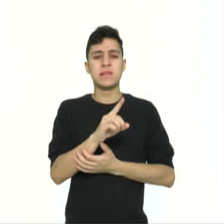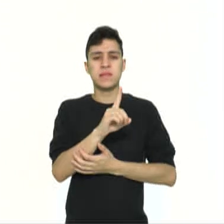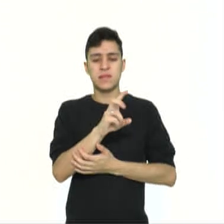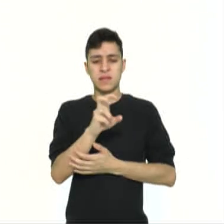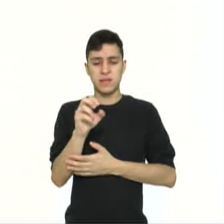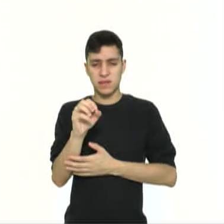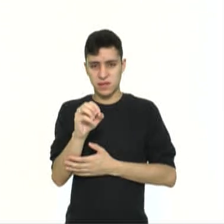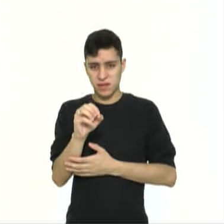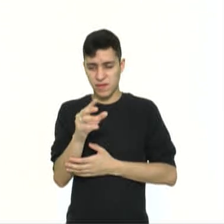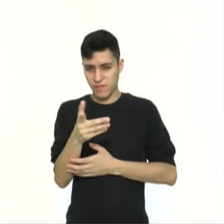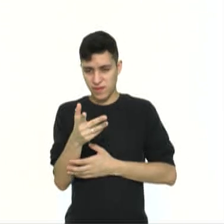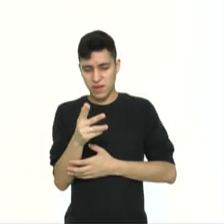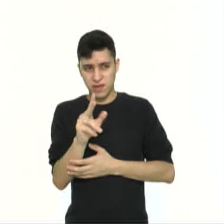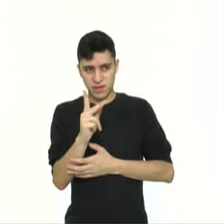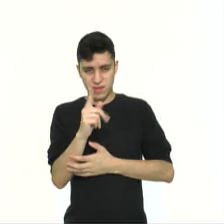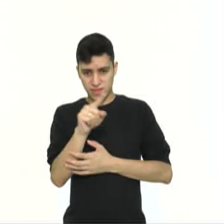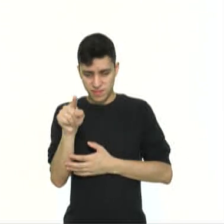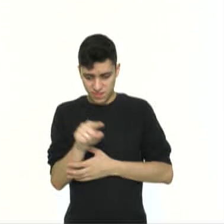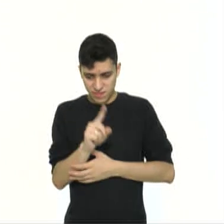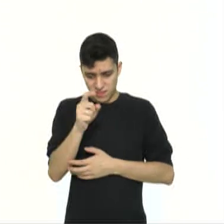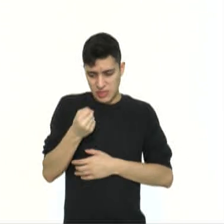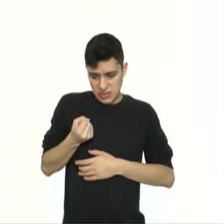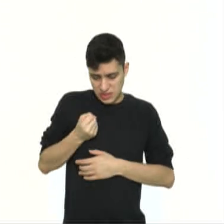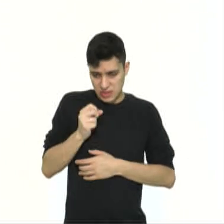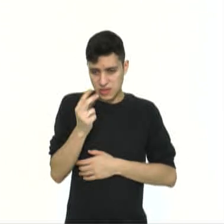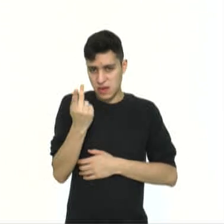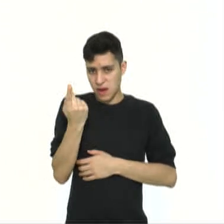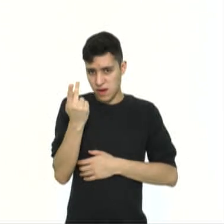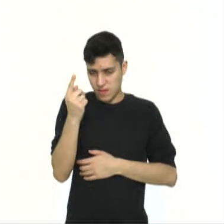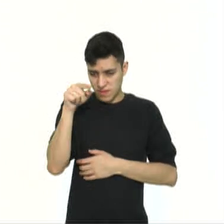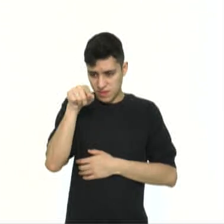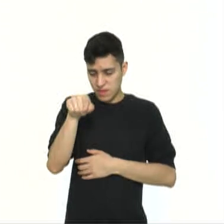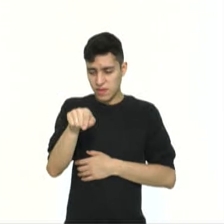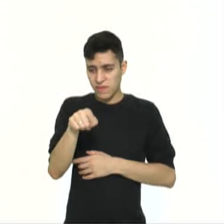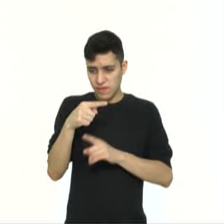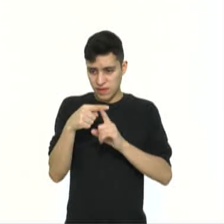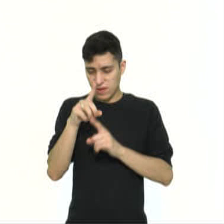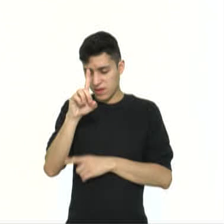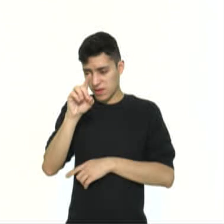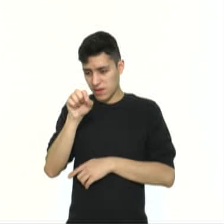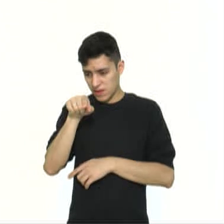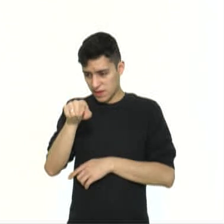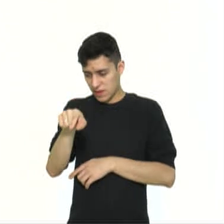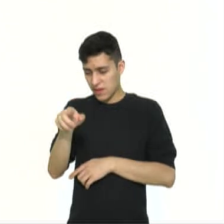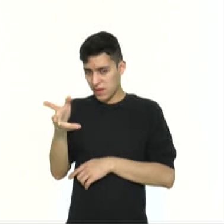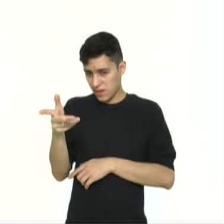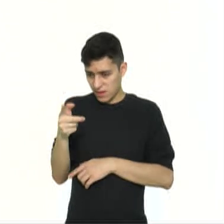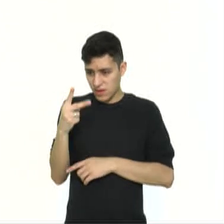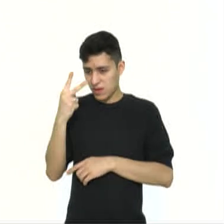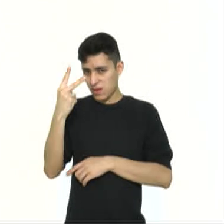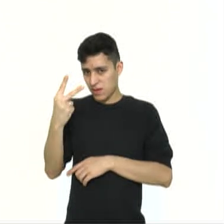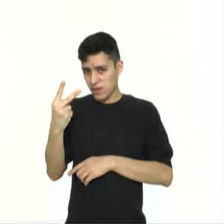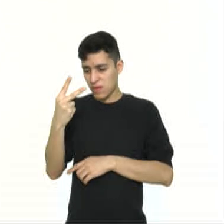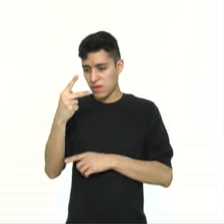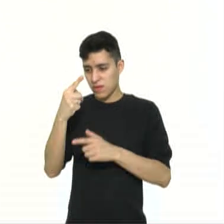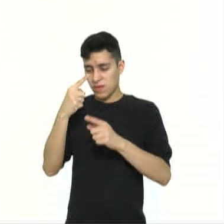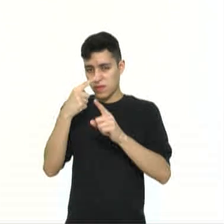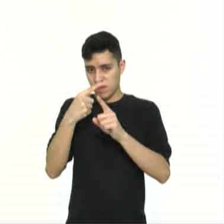Hz é igual, então ali, o número de harmônico vezes 10, que é a velocidade, divididos por duas vezes